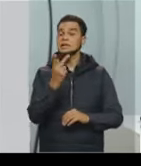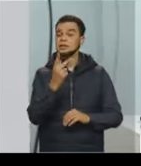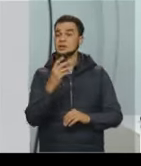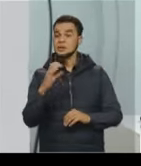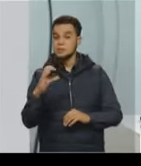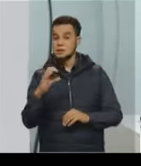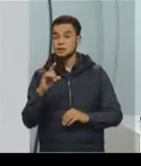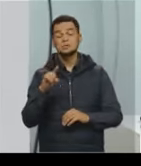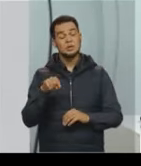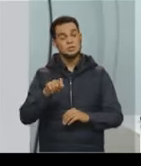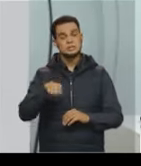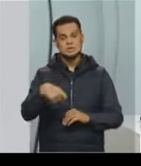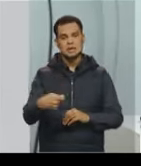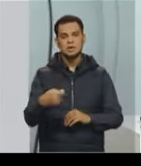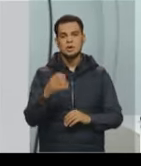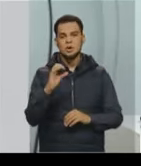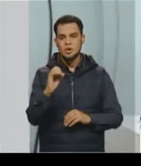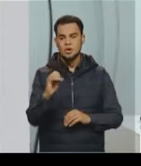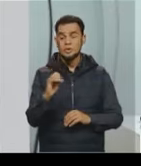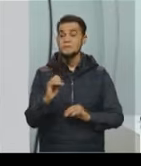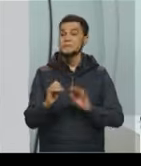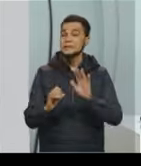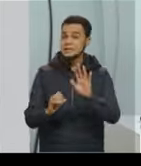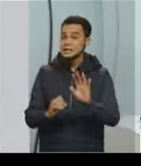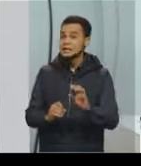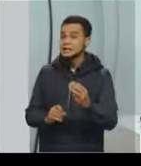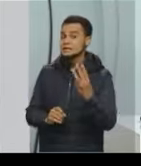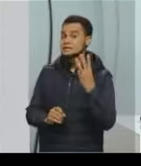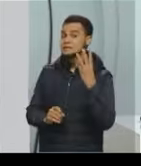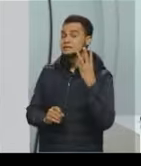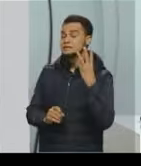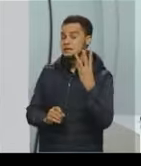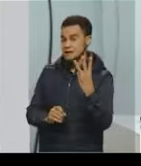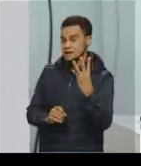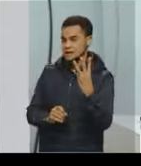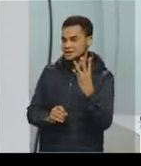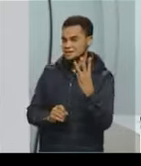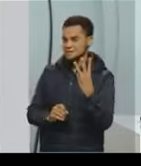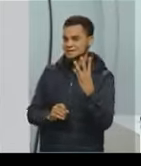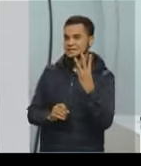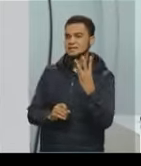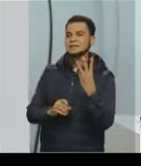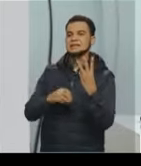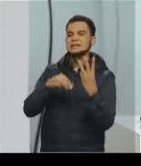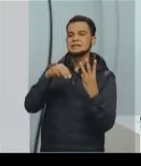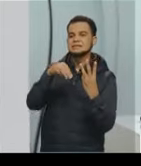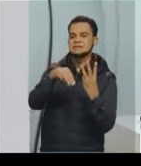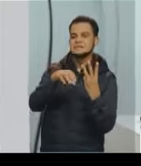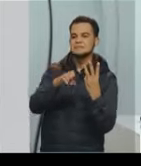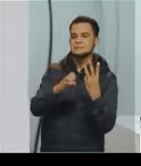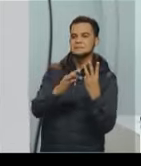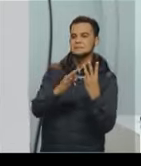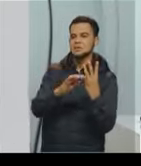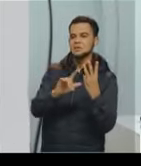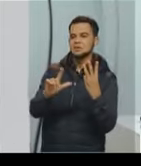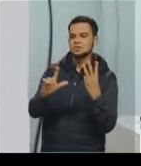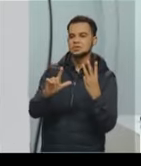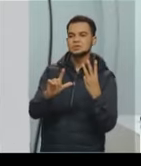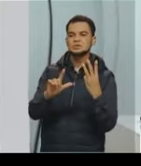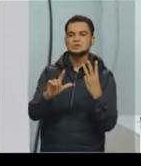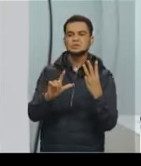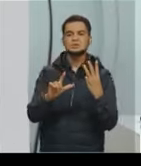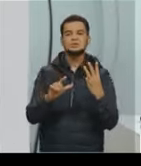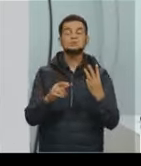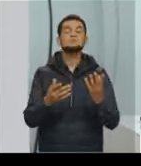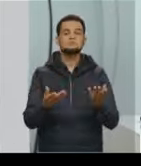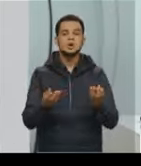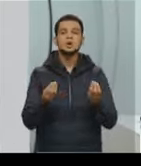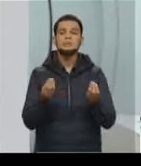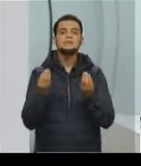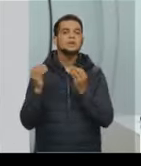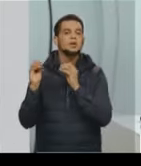tenho que considerar que ele é trimetil, ou seja, eu tenho 3 metil. Então,